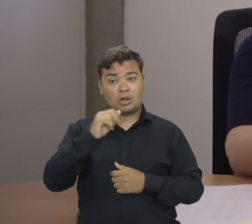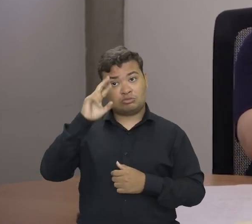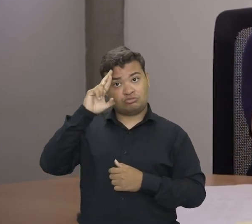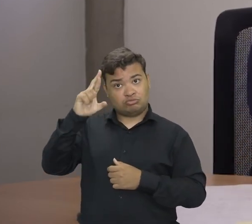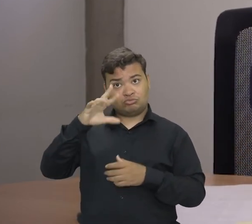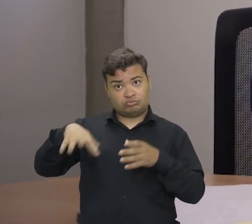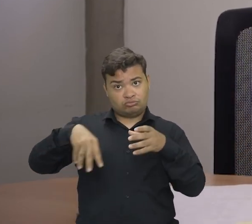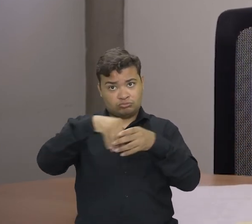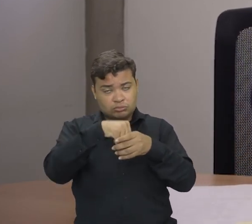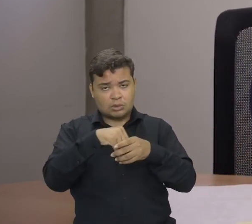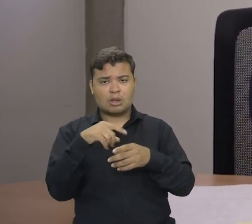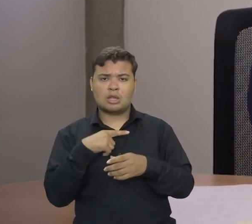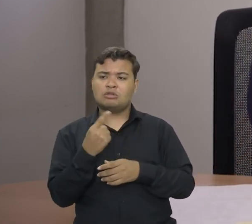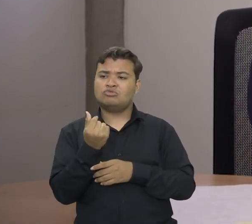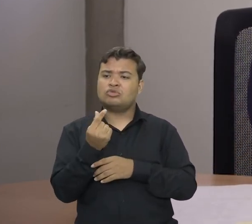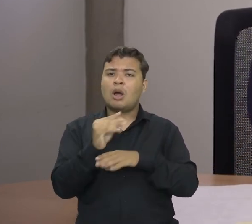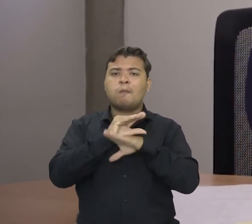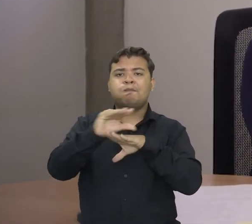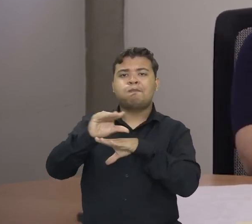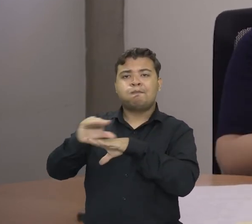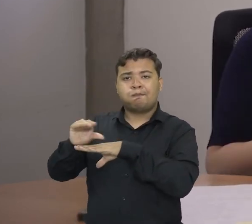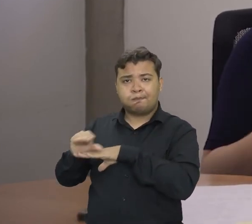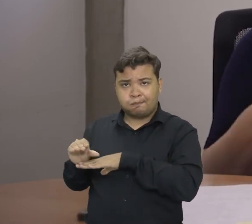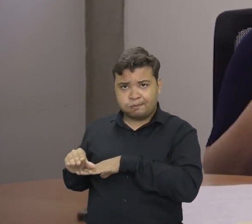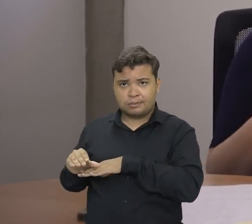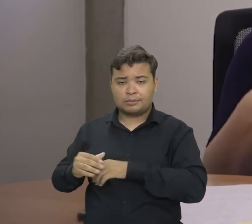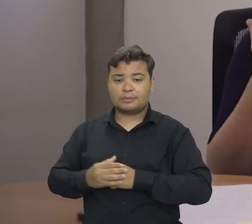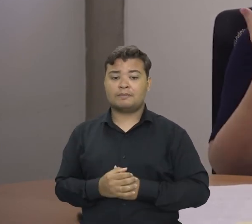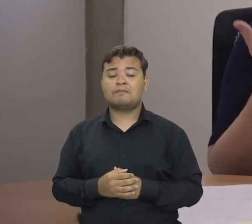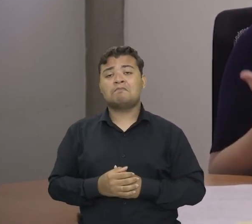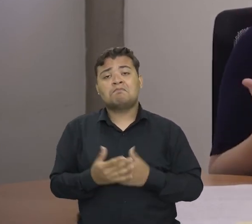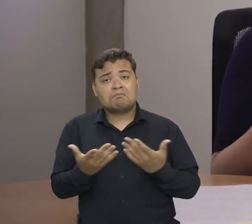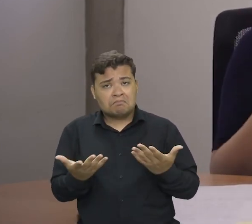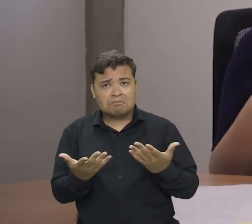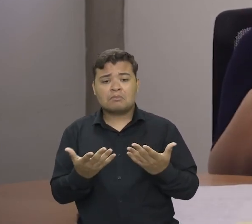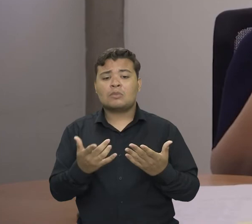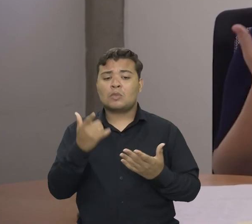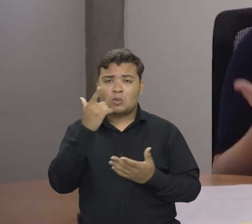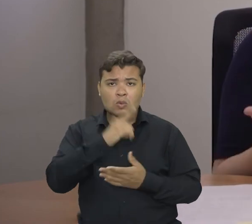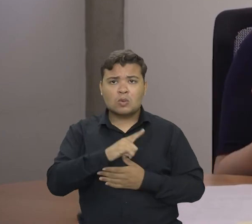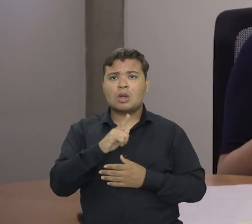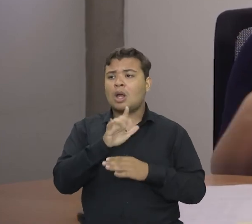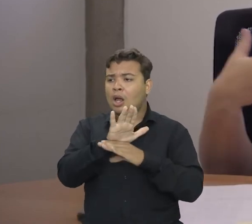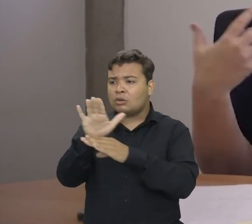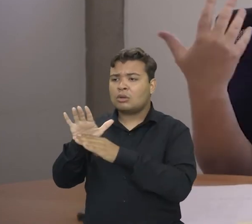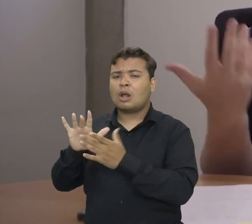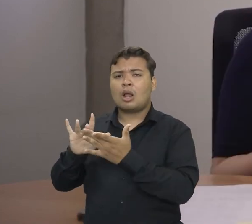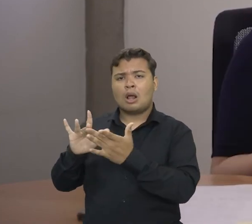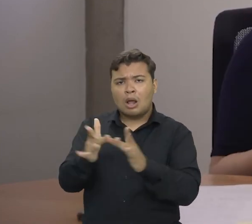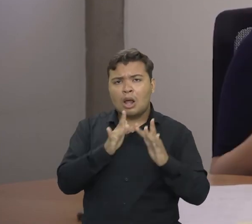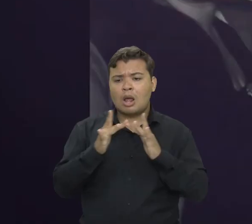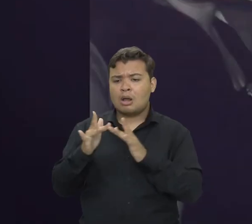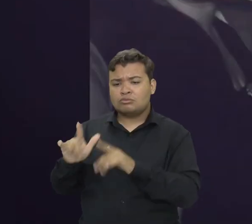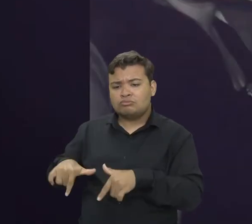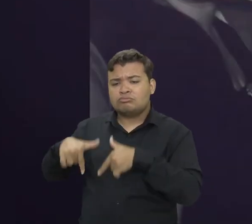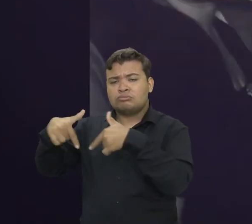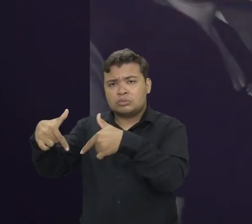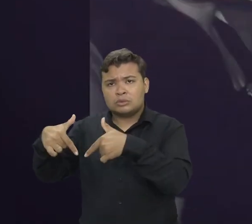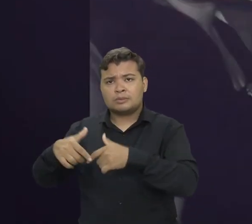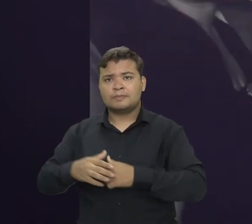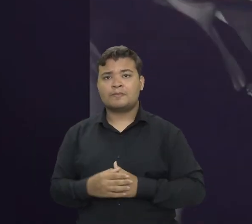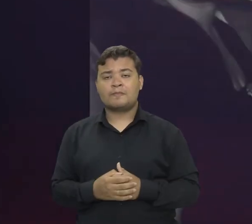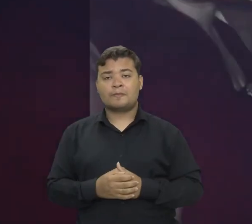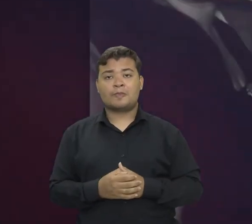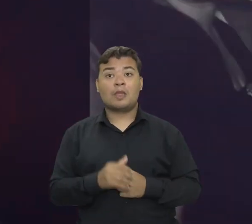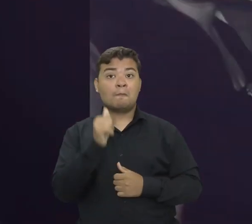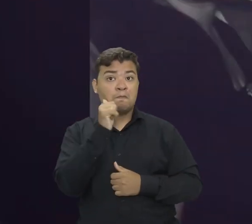que controlam os recursos partidários, né? E aí controla acesso a redes, a militância. O voto feminino